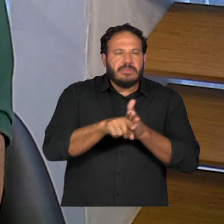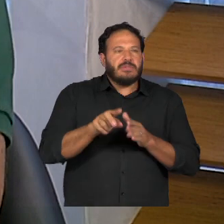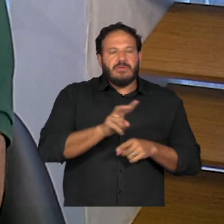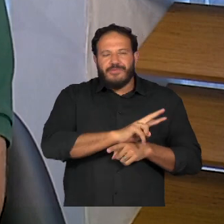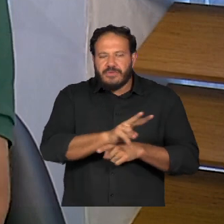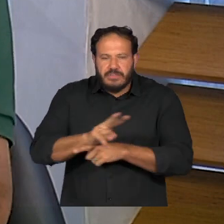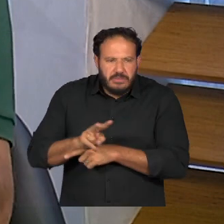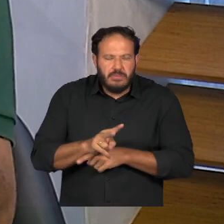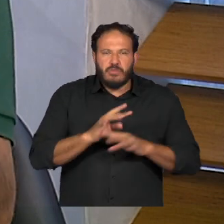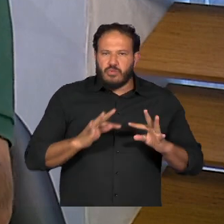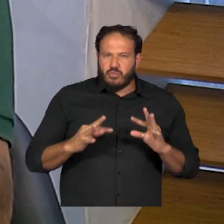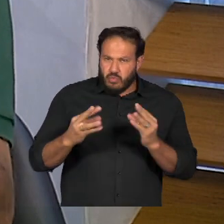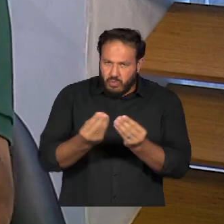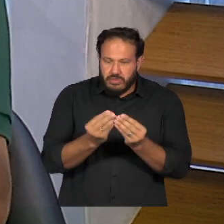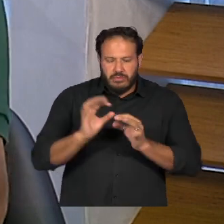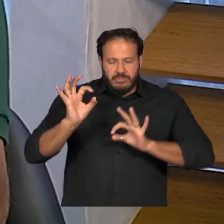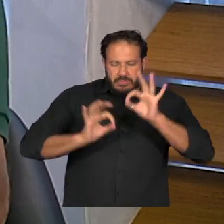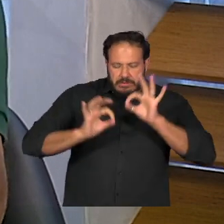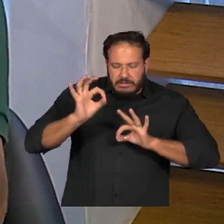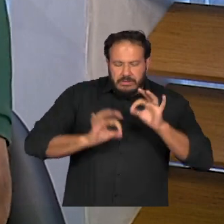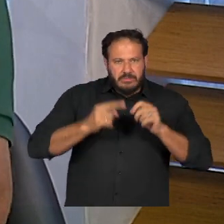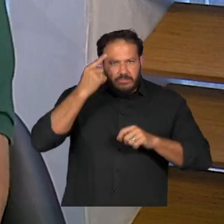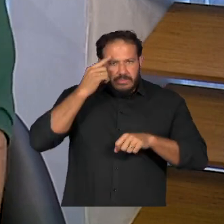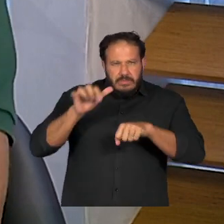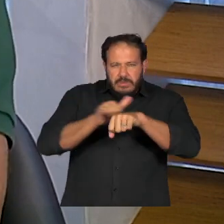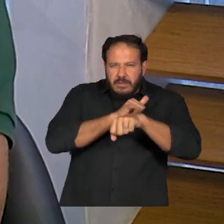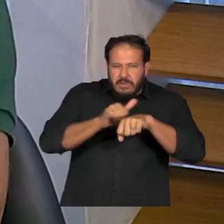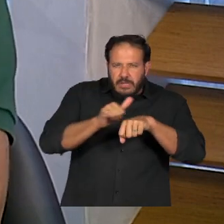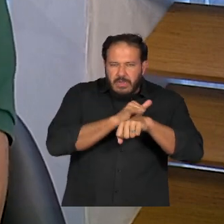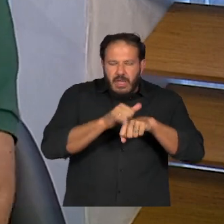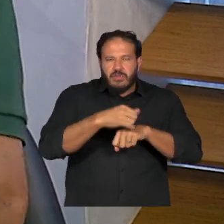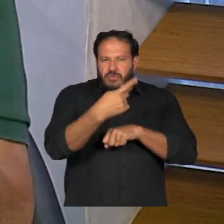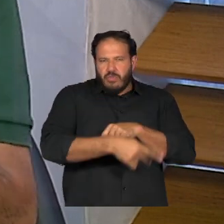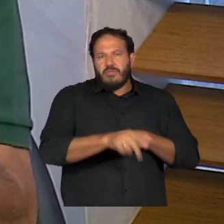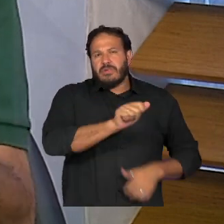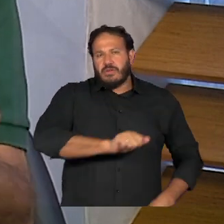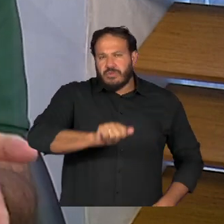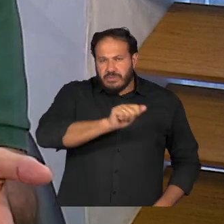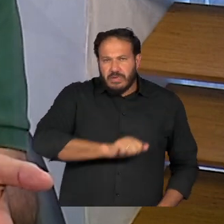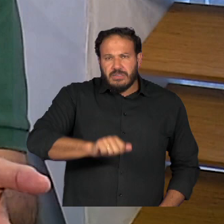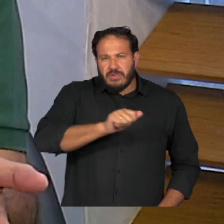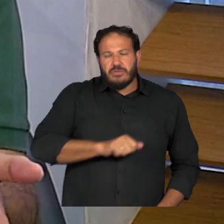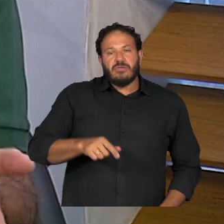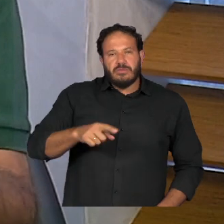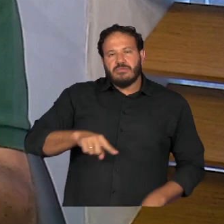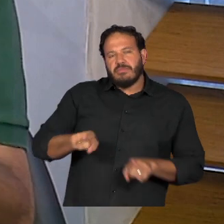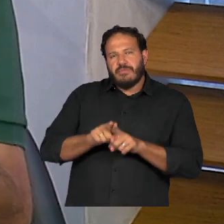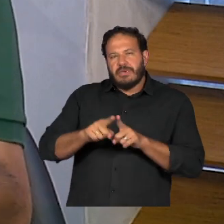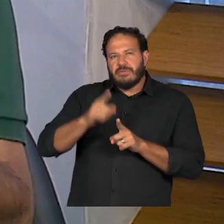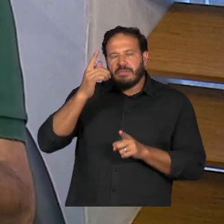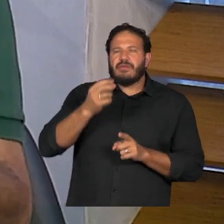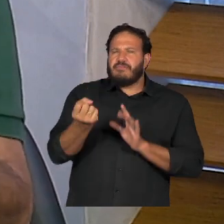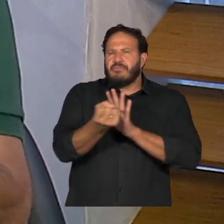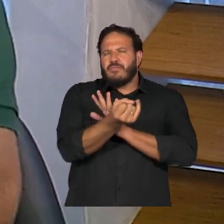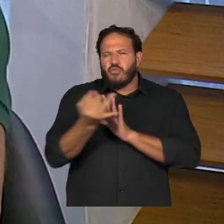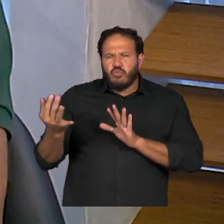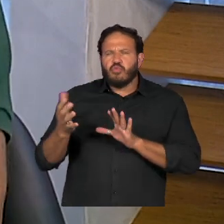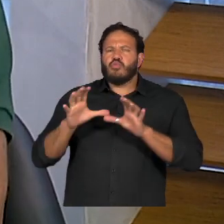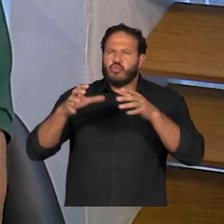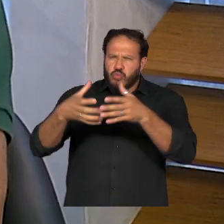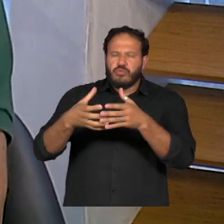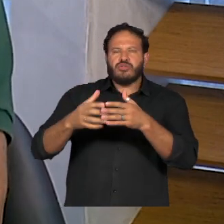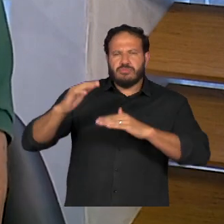eh conduzir o planejamento estratégico da organização e motivar os nossos colaboradores que nós temos um grupo muito